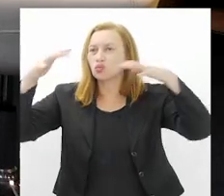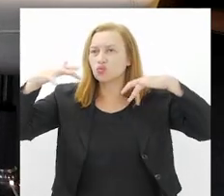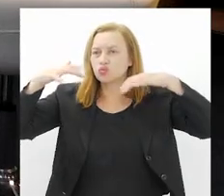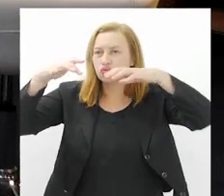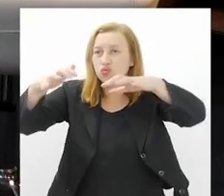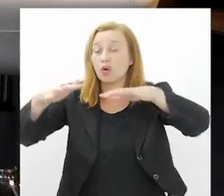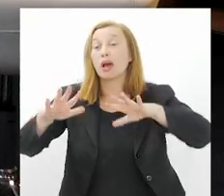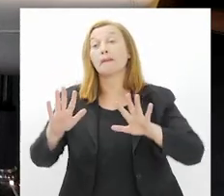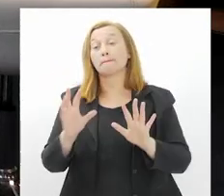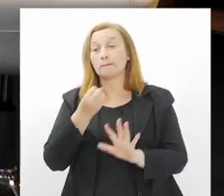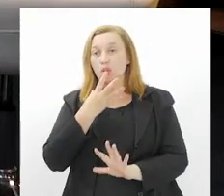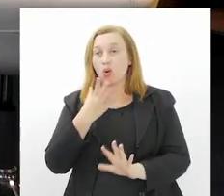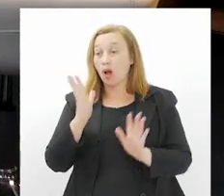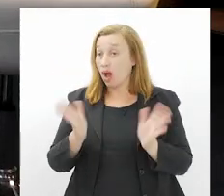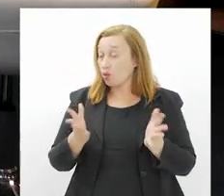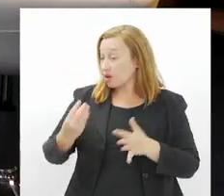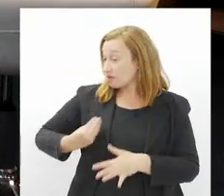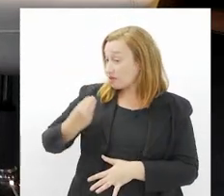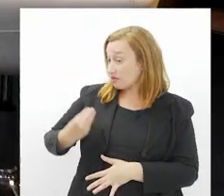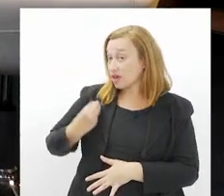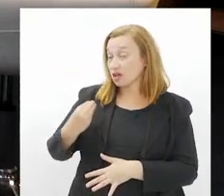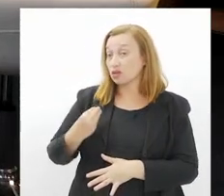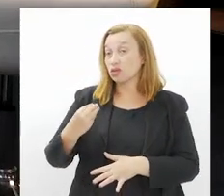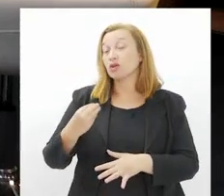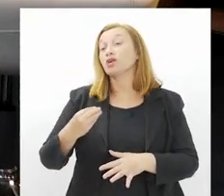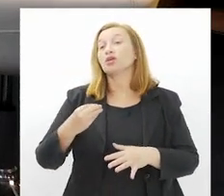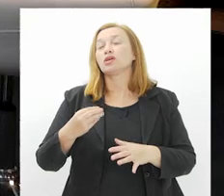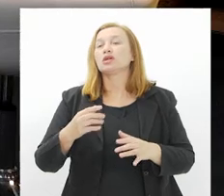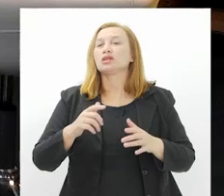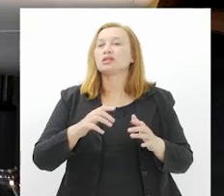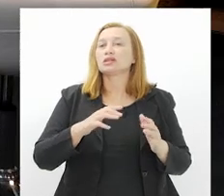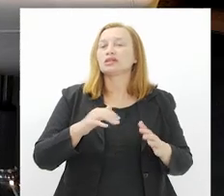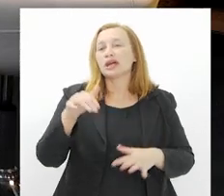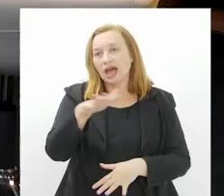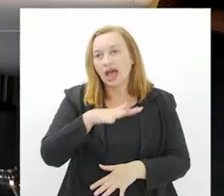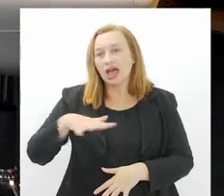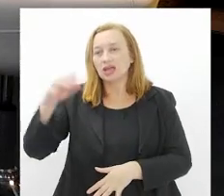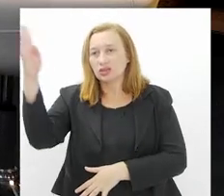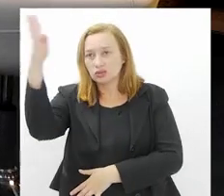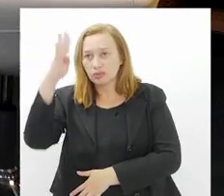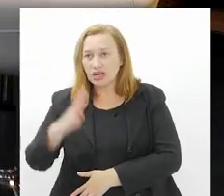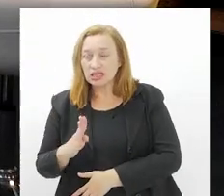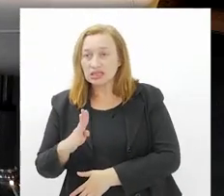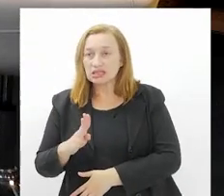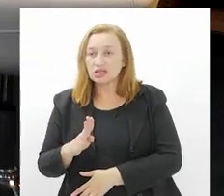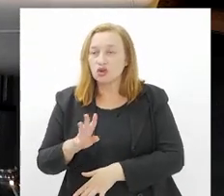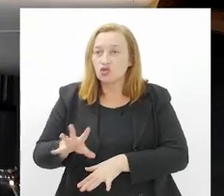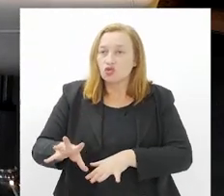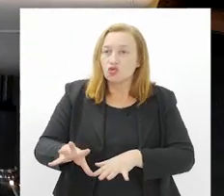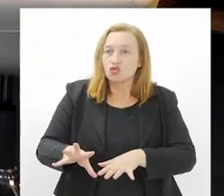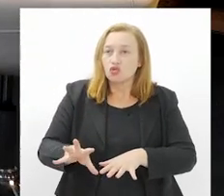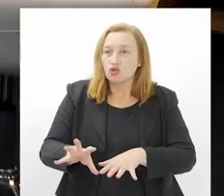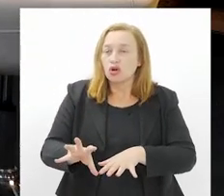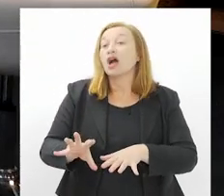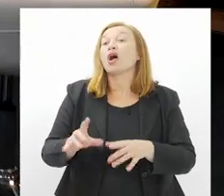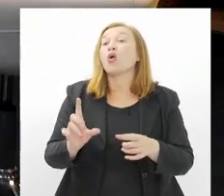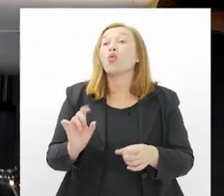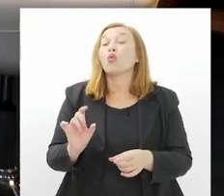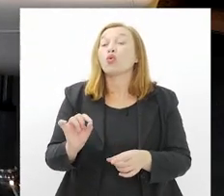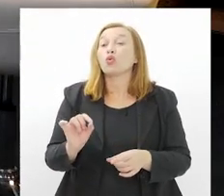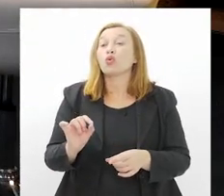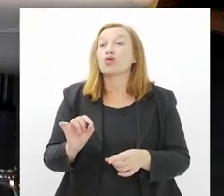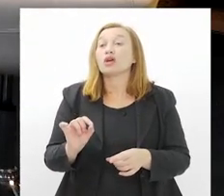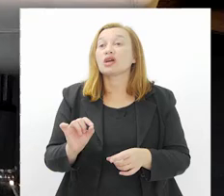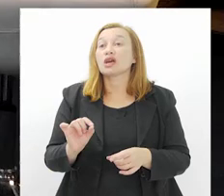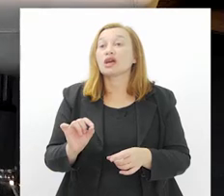chuva? Bom, na verdade, o que a gente está vivendo neste momento agora, né, em grande parte do Brasil, é a estação seca.